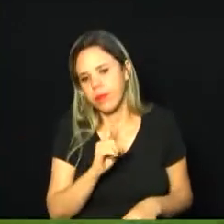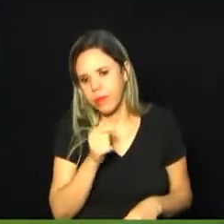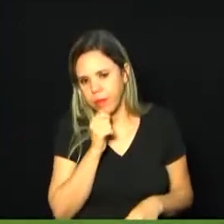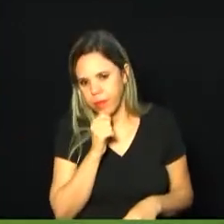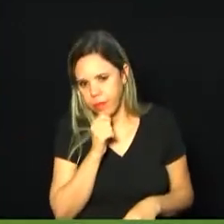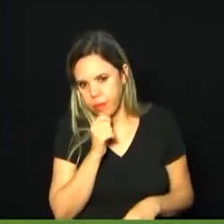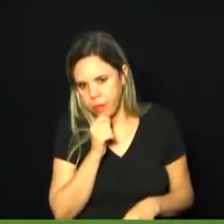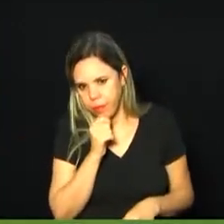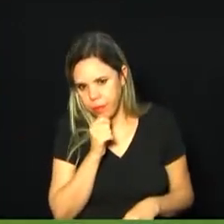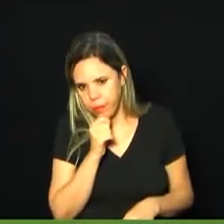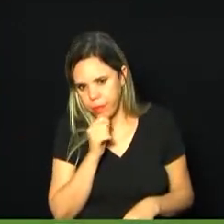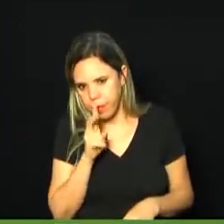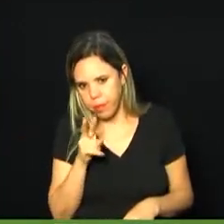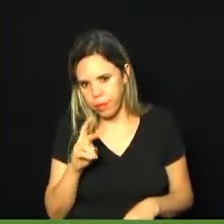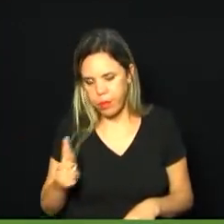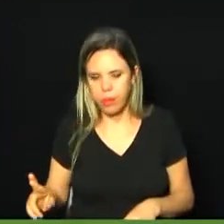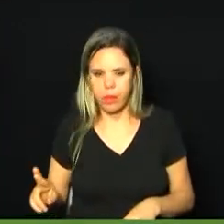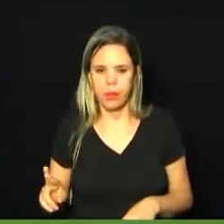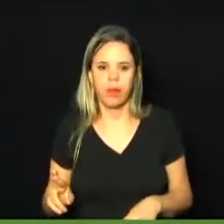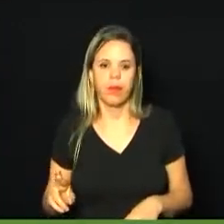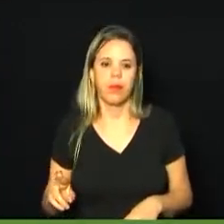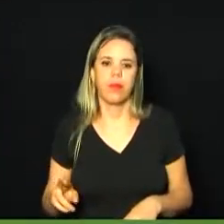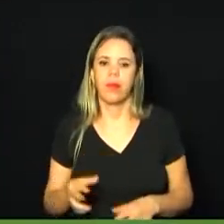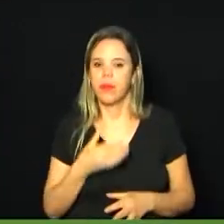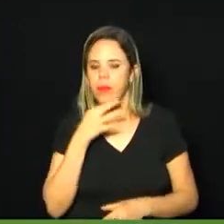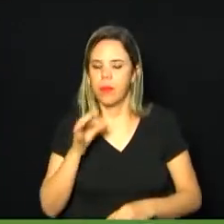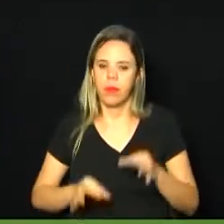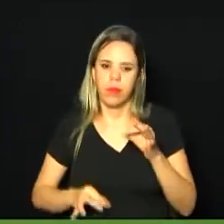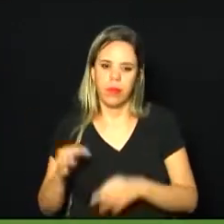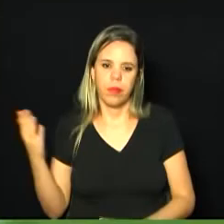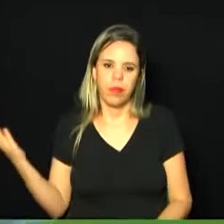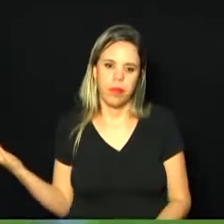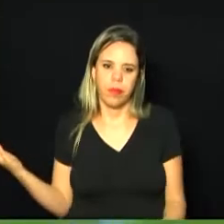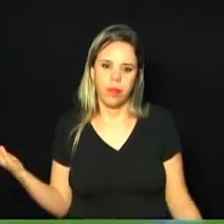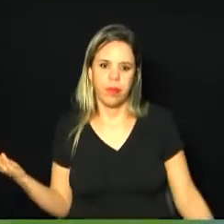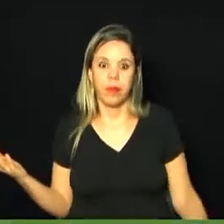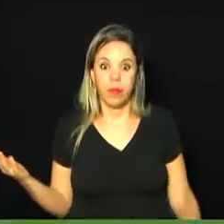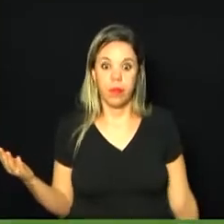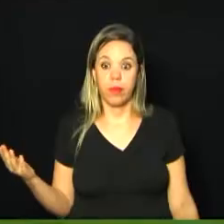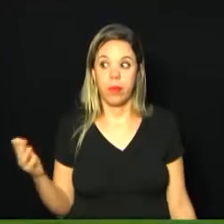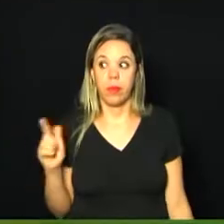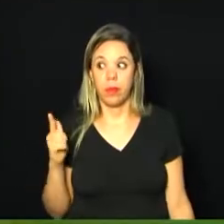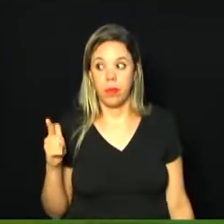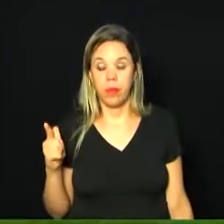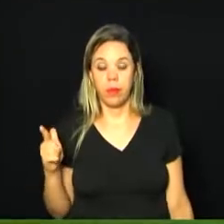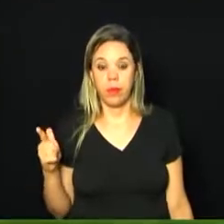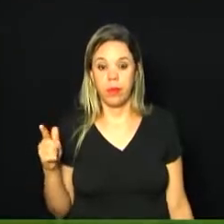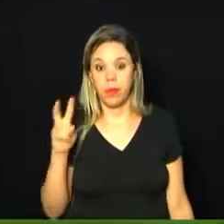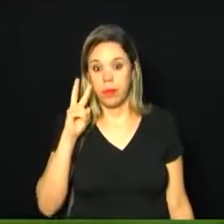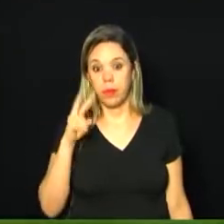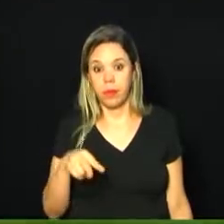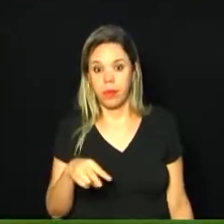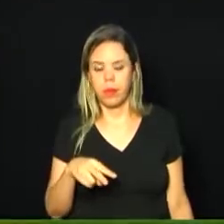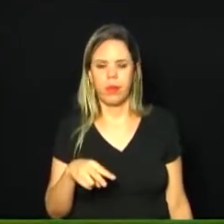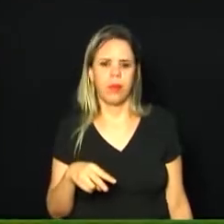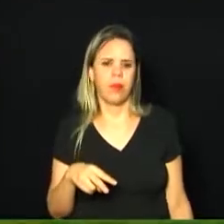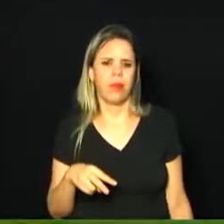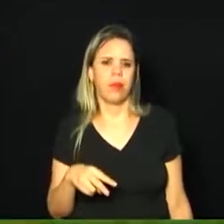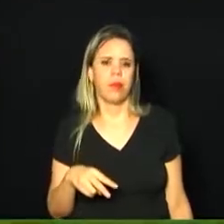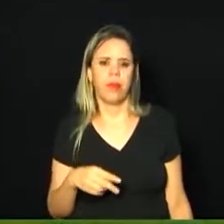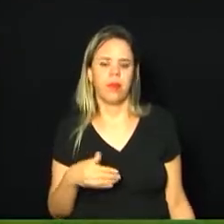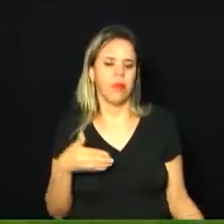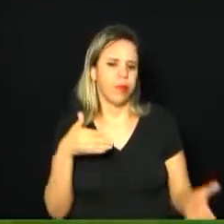não ovário comandado por e do Tomás de Aquino Valadão de Goiás viu posição de